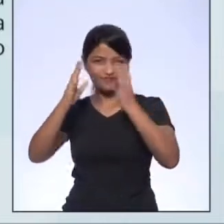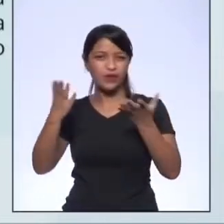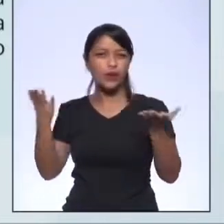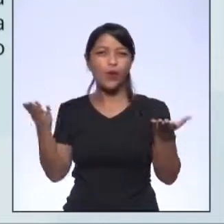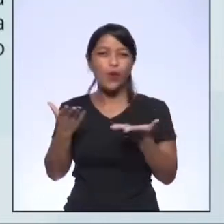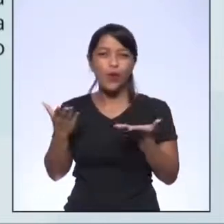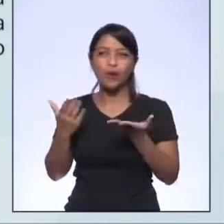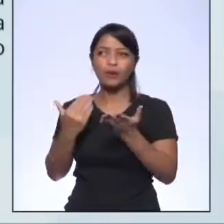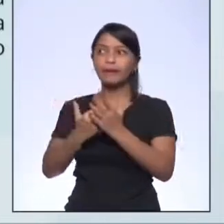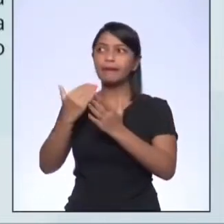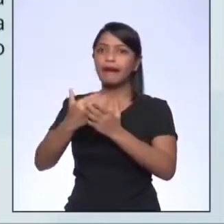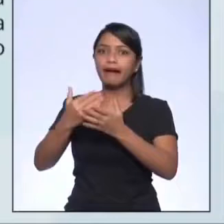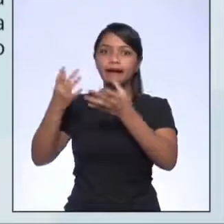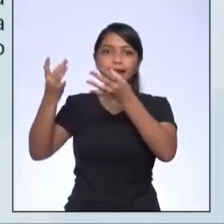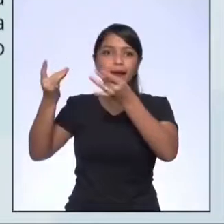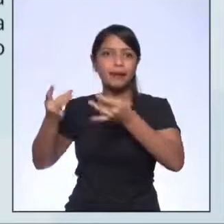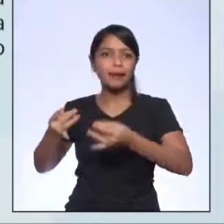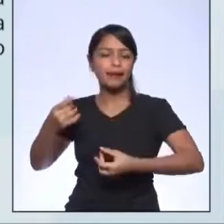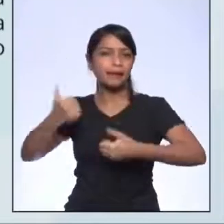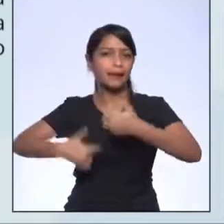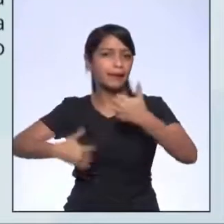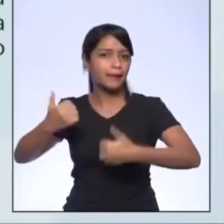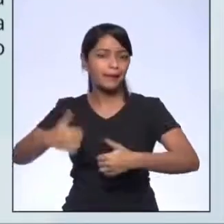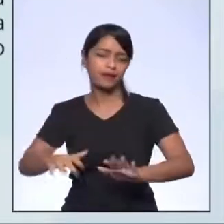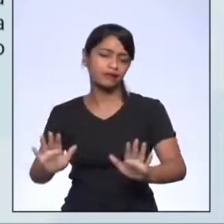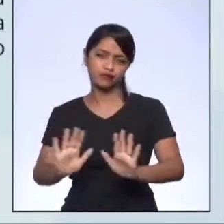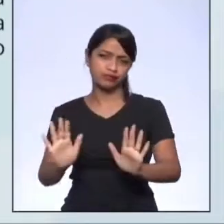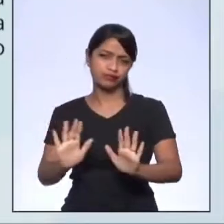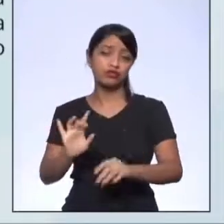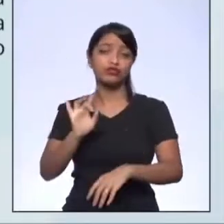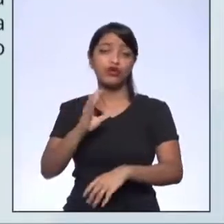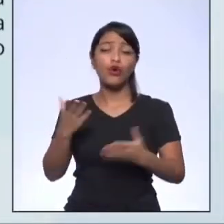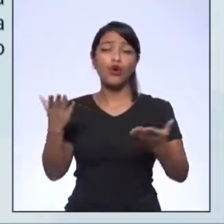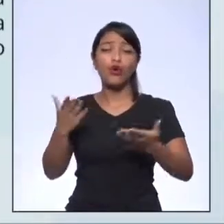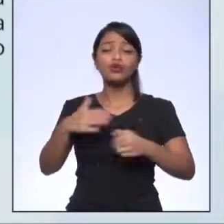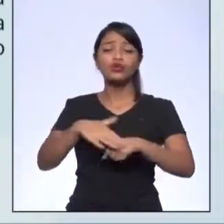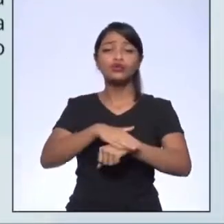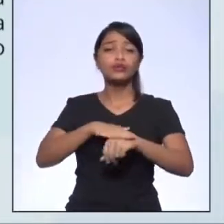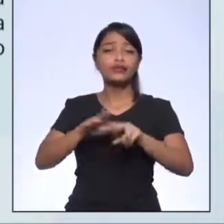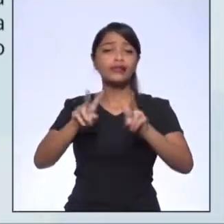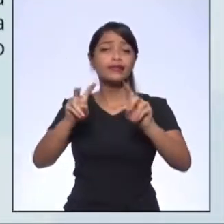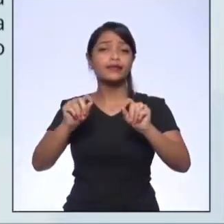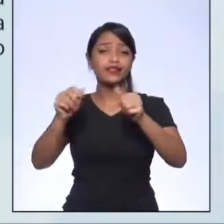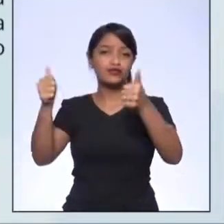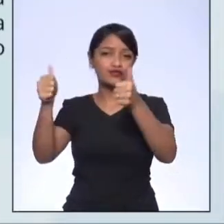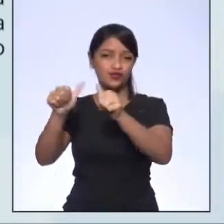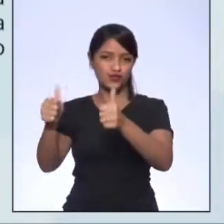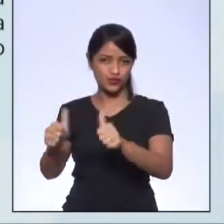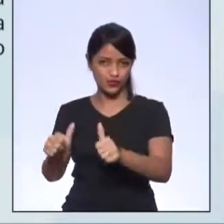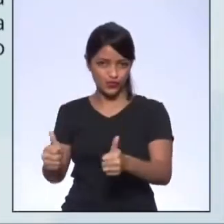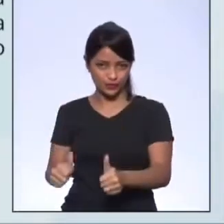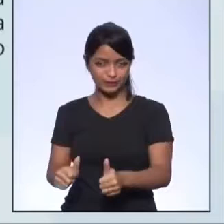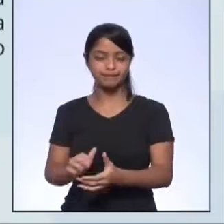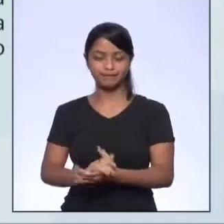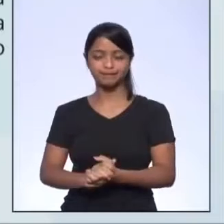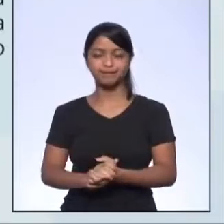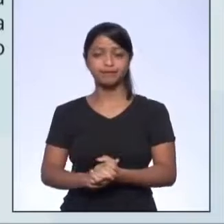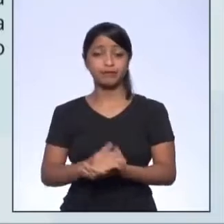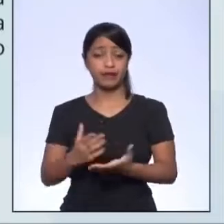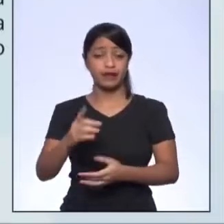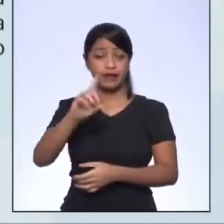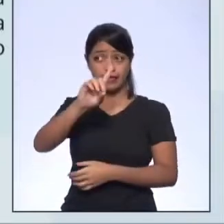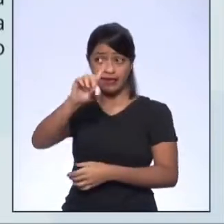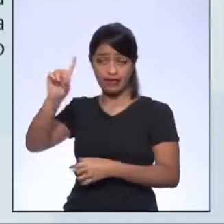deuses hoje. Nós vamos falar sobre a escultura grega. Por gentileza, professor. Os deuses gregos